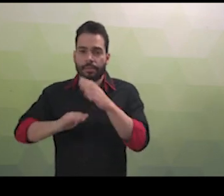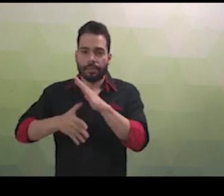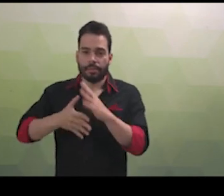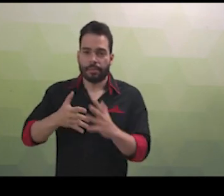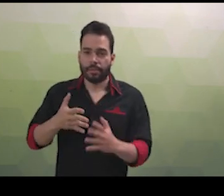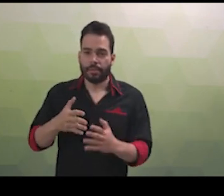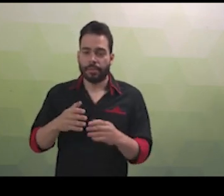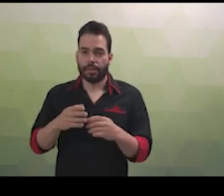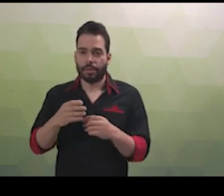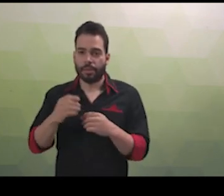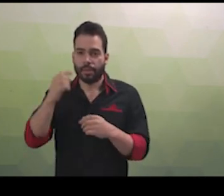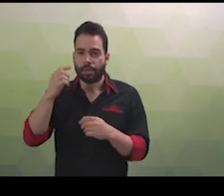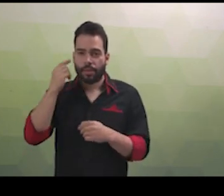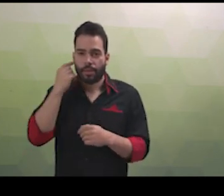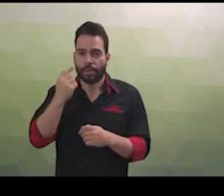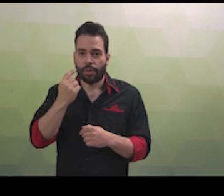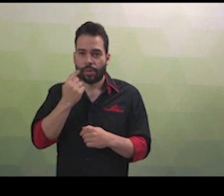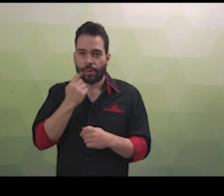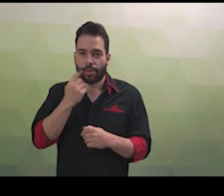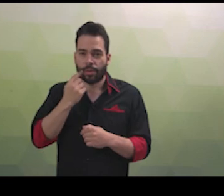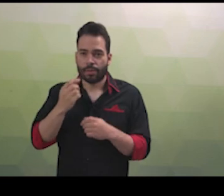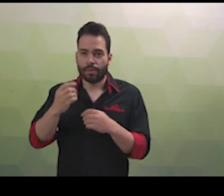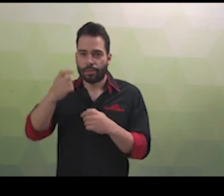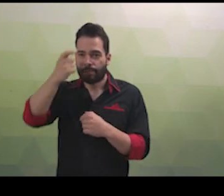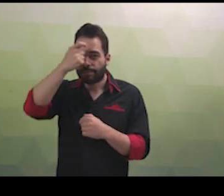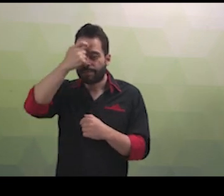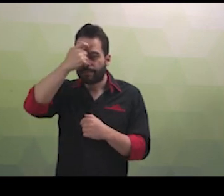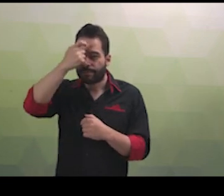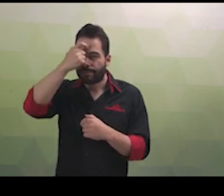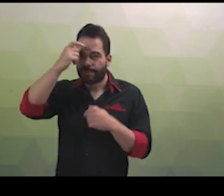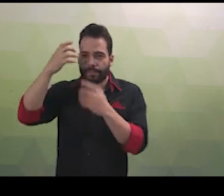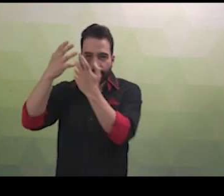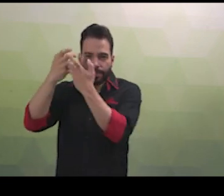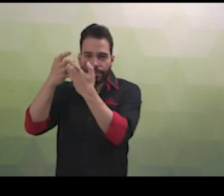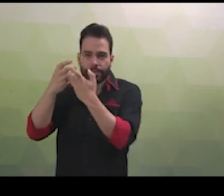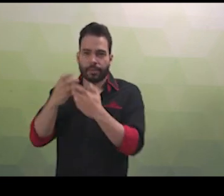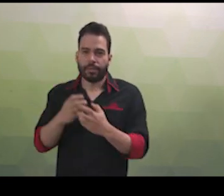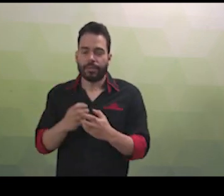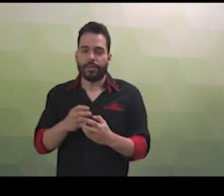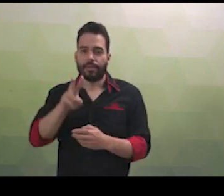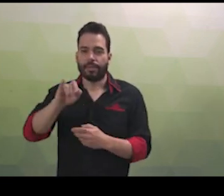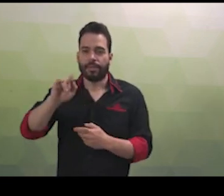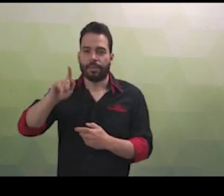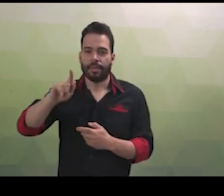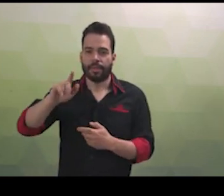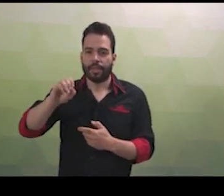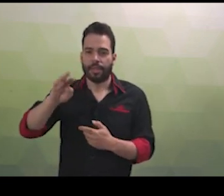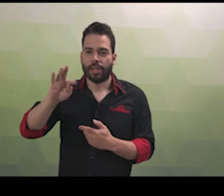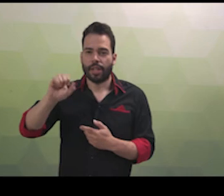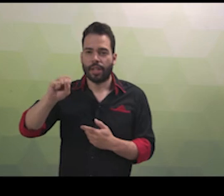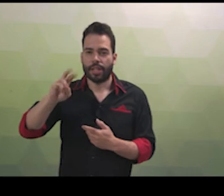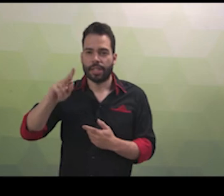sua cognição. Como afirma Vygotsky, língua e pensamento caminham juntos, um depende do outro